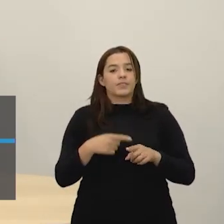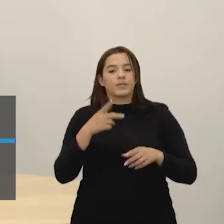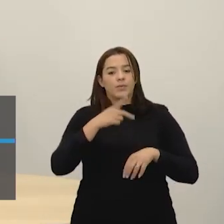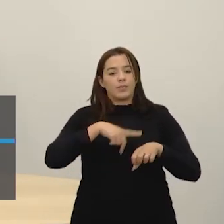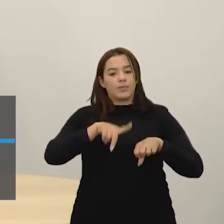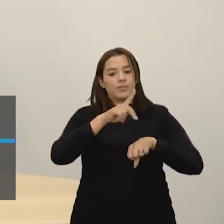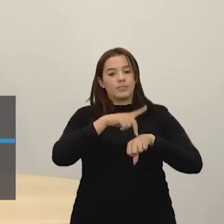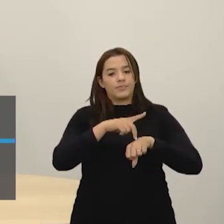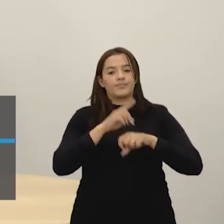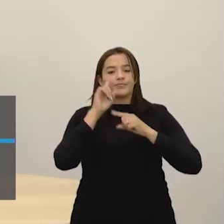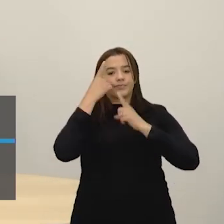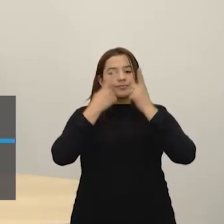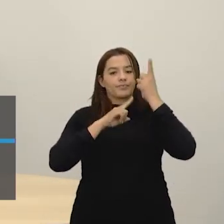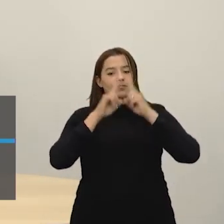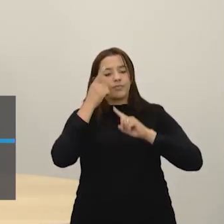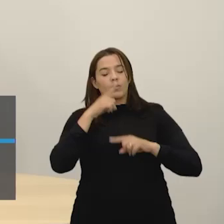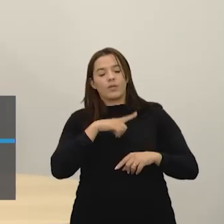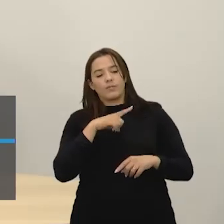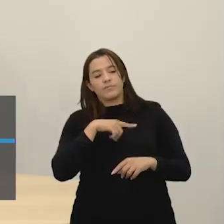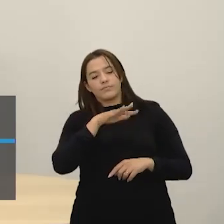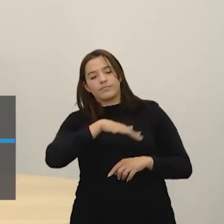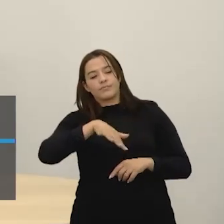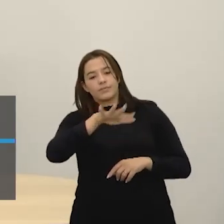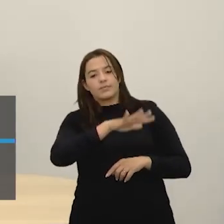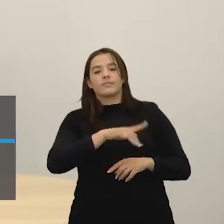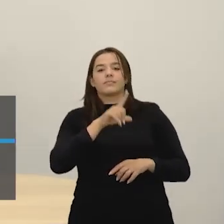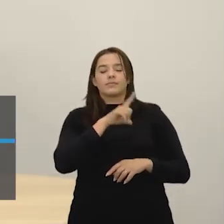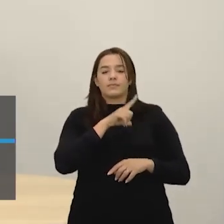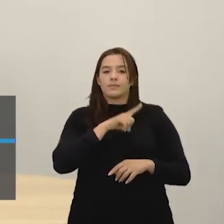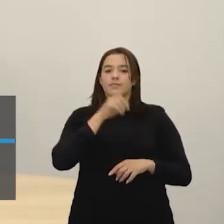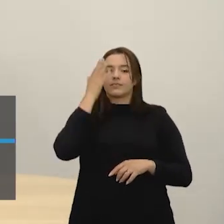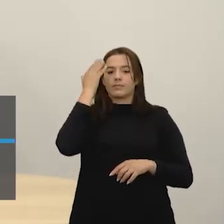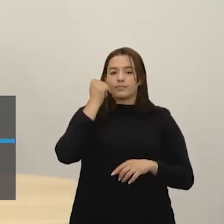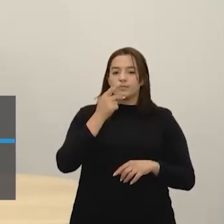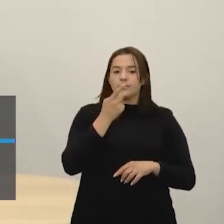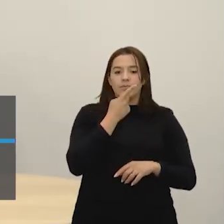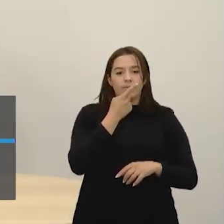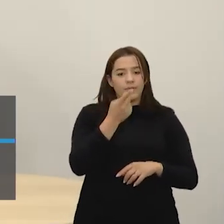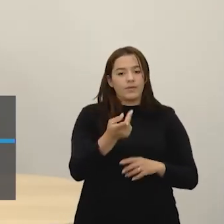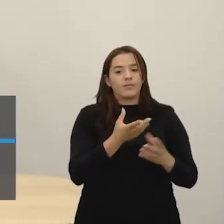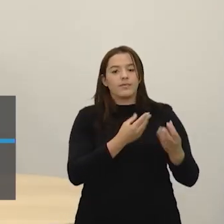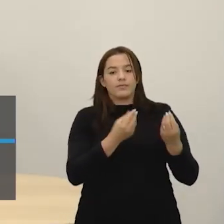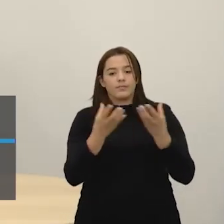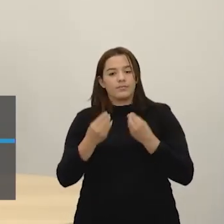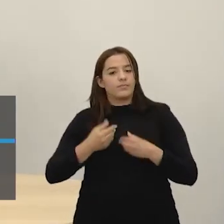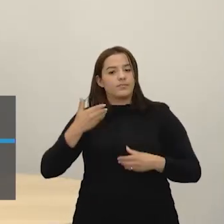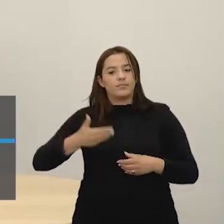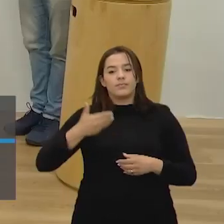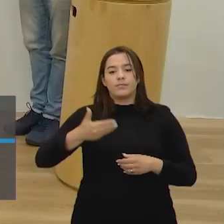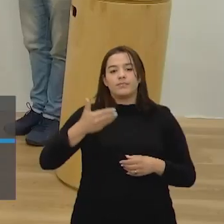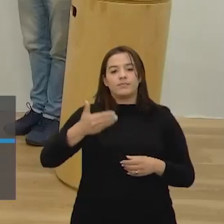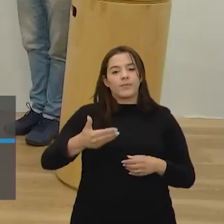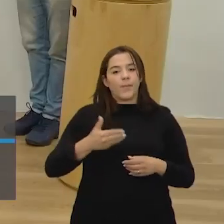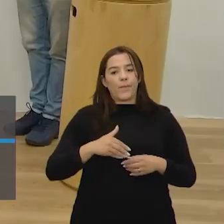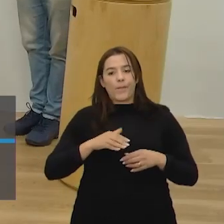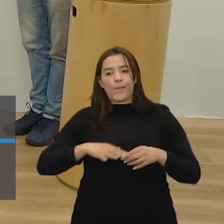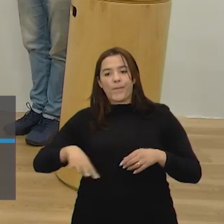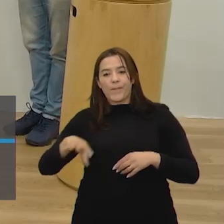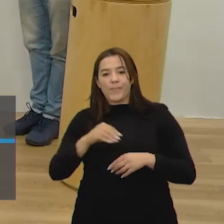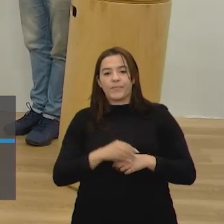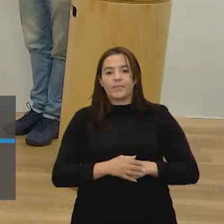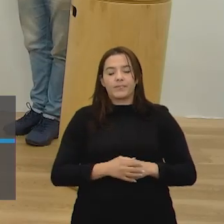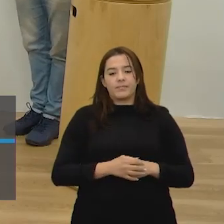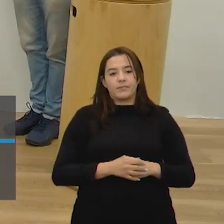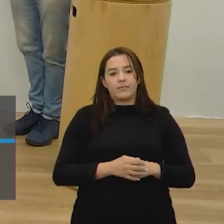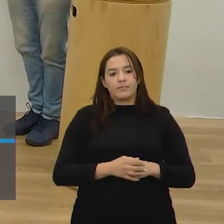tem um movimento assim, de falar muito o tempo todo quase sobre que psicanalítico,